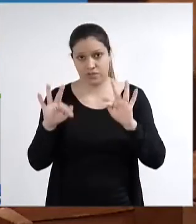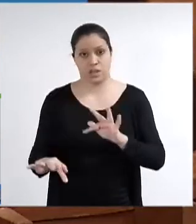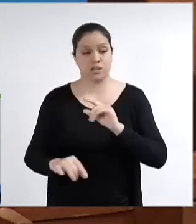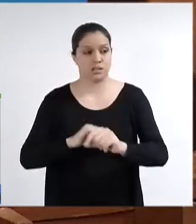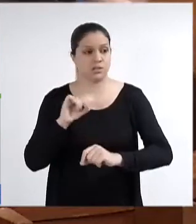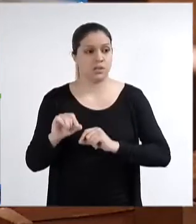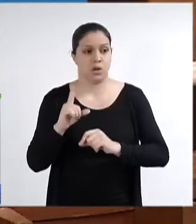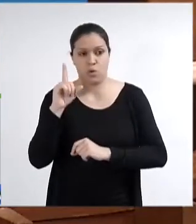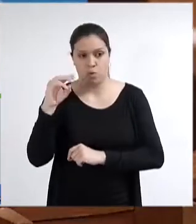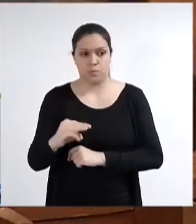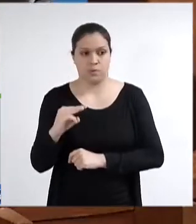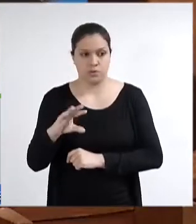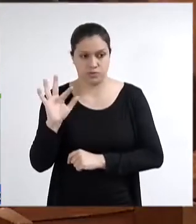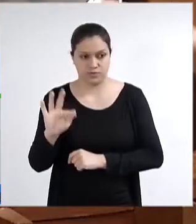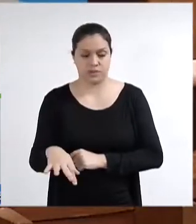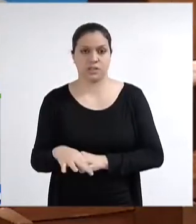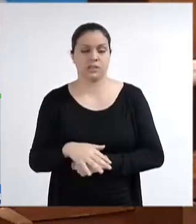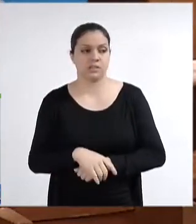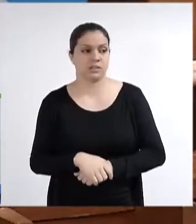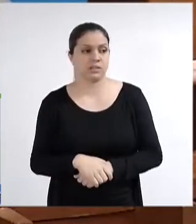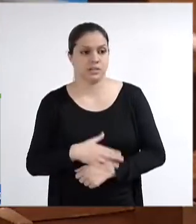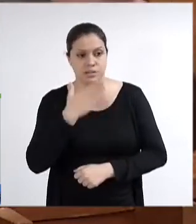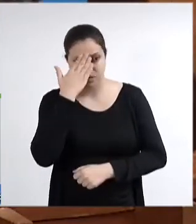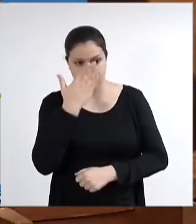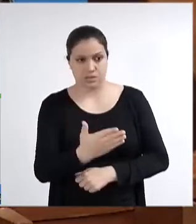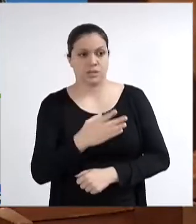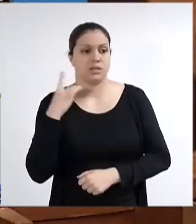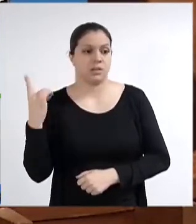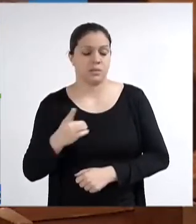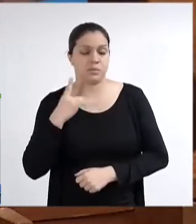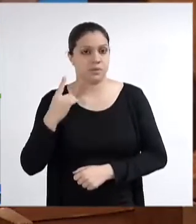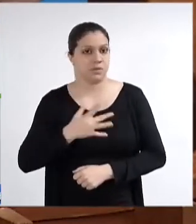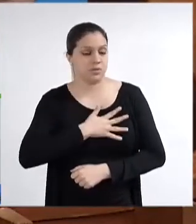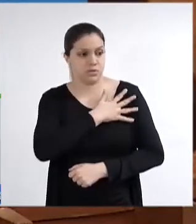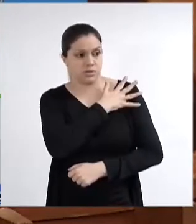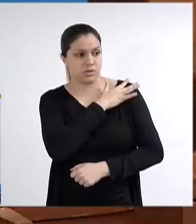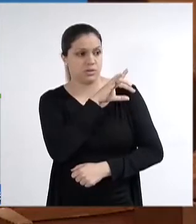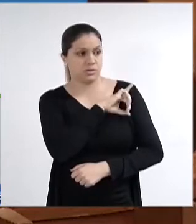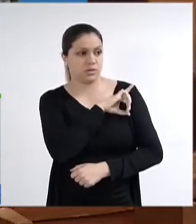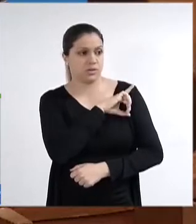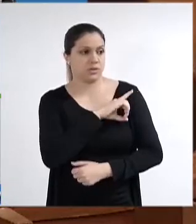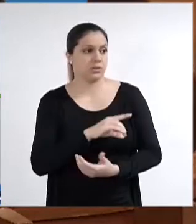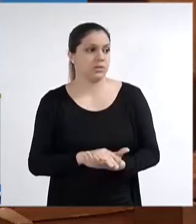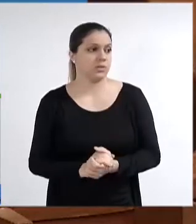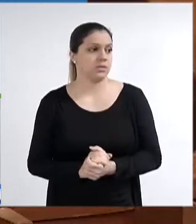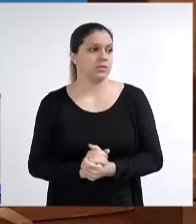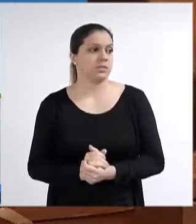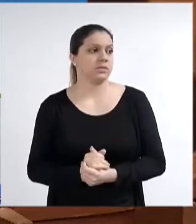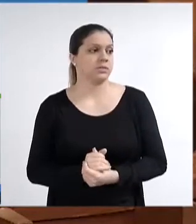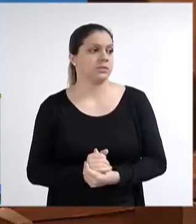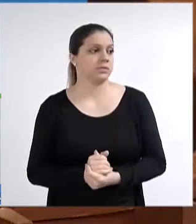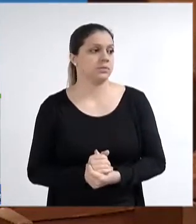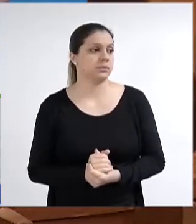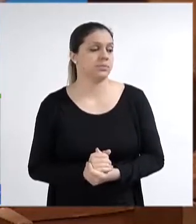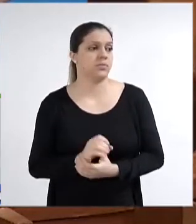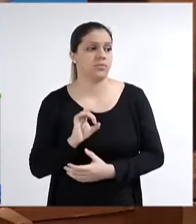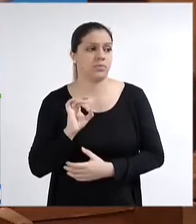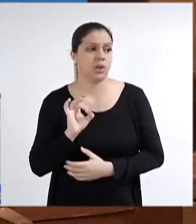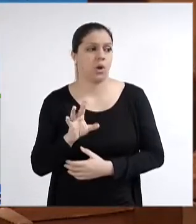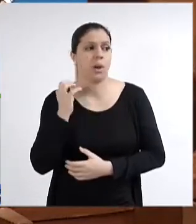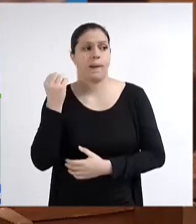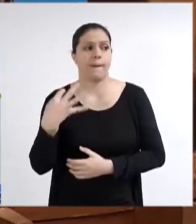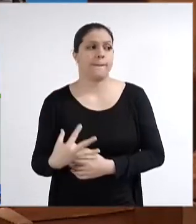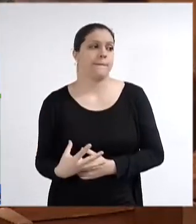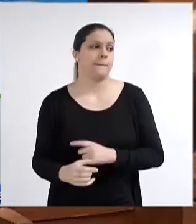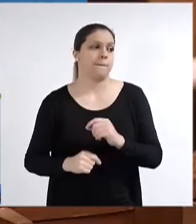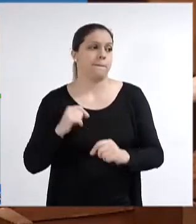permita um minutinho para fazer o encerramento, agradecendo ao deputado Coronel Davi. Só realçando, deputado Coronel Davi,